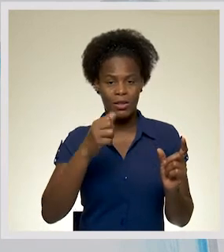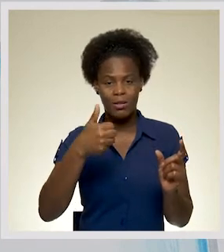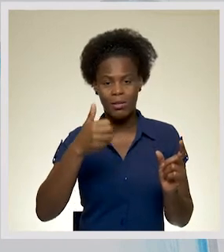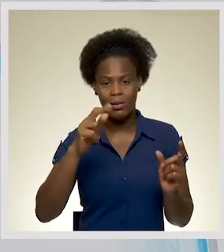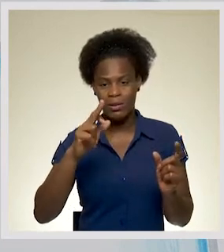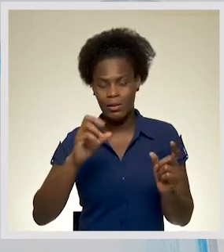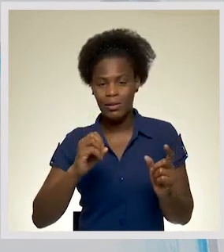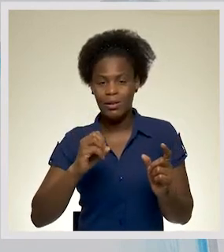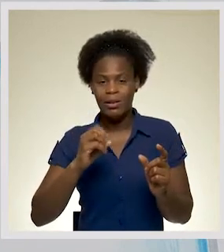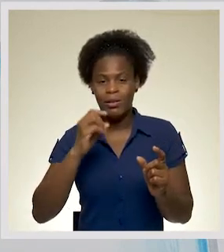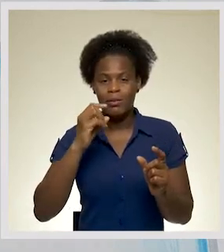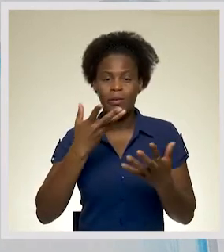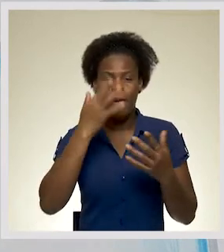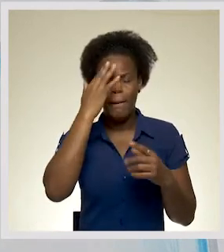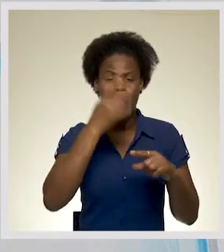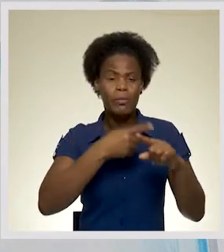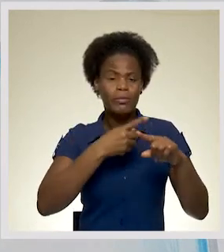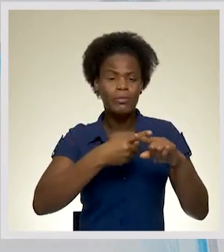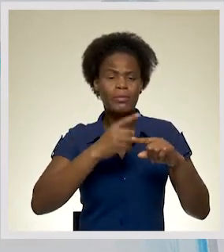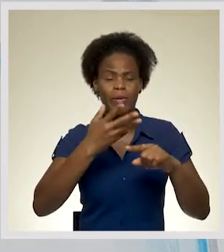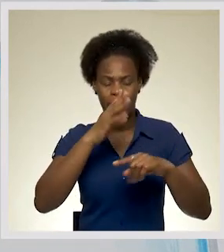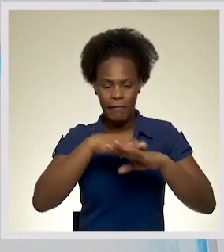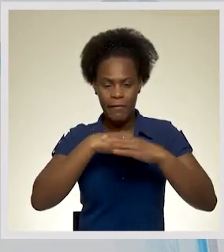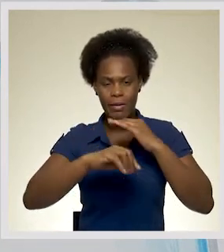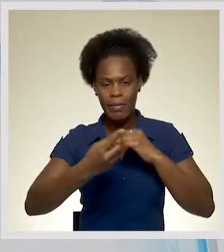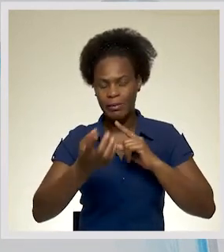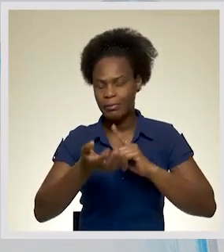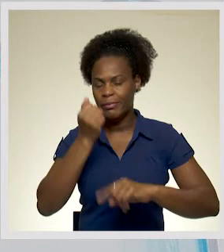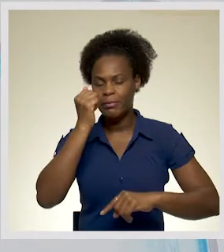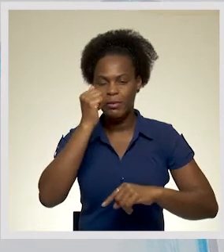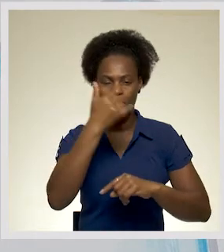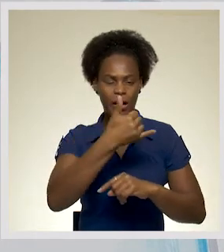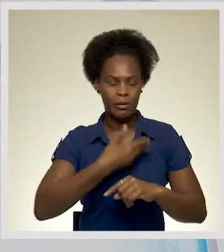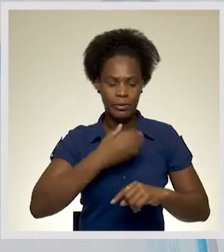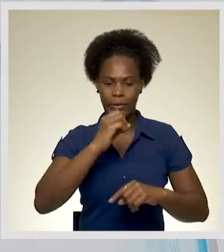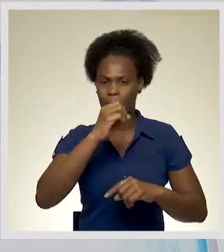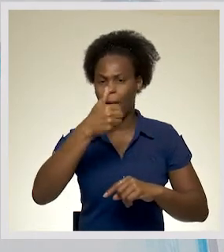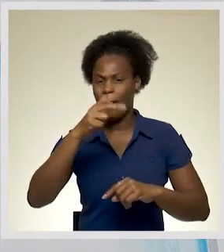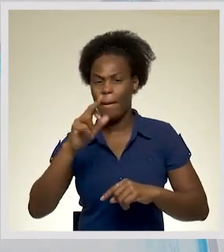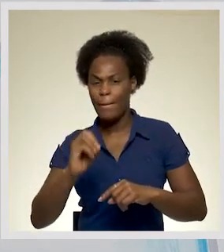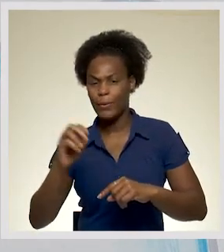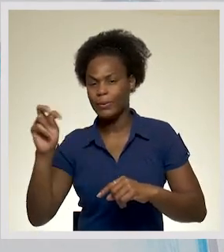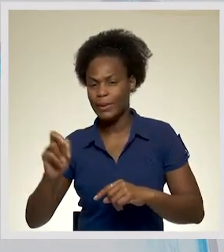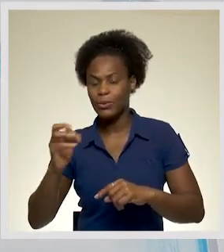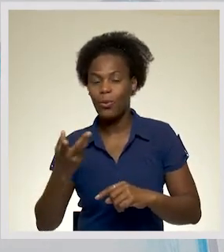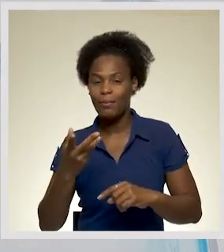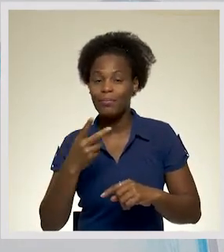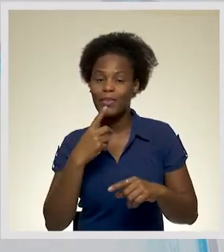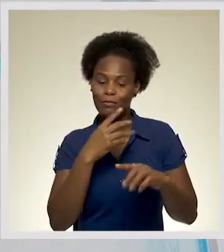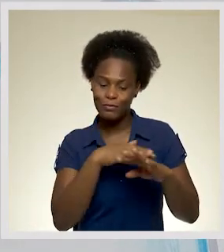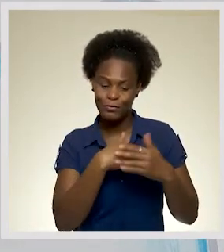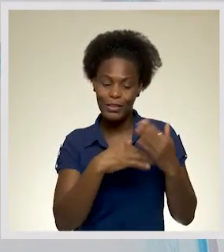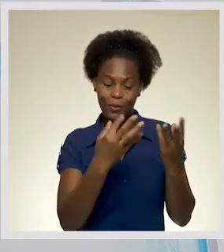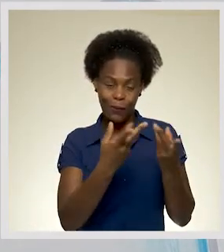a multiplicação que fazem para obterem o dobro de 3? Multiplicam 2